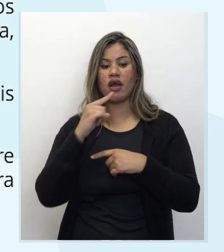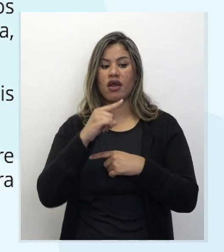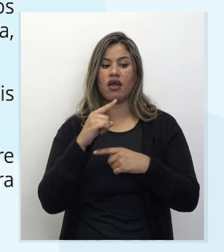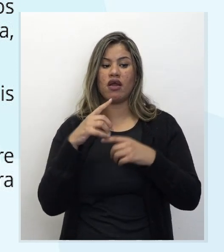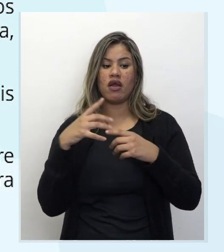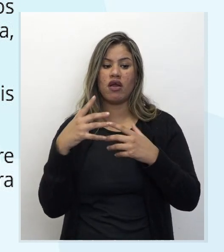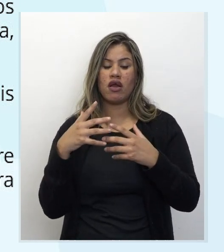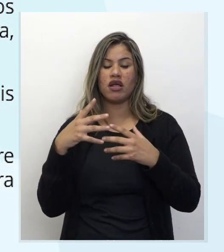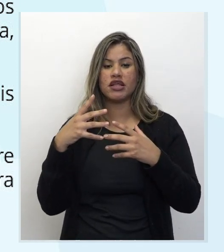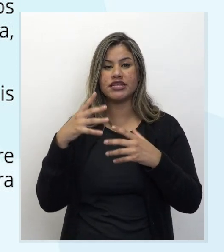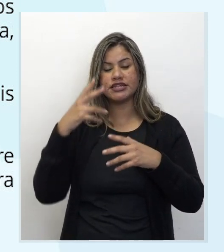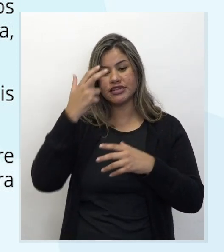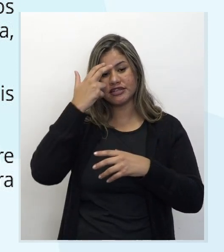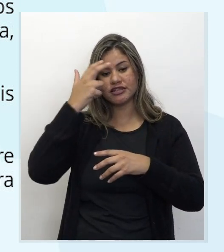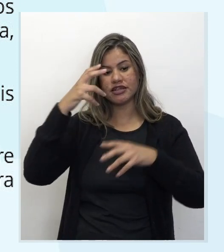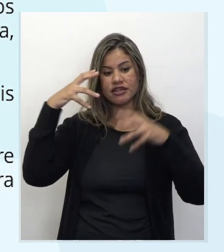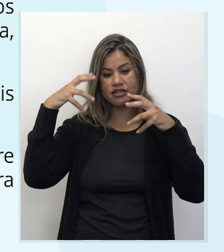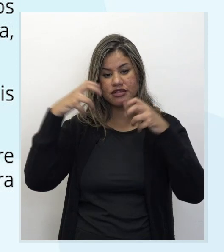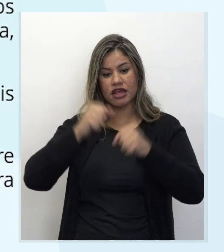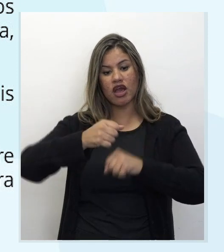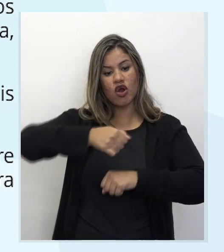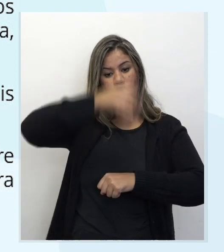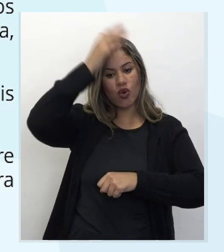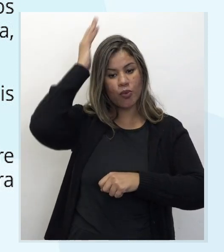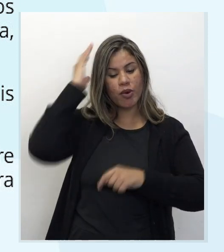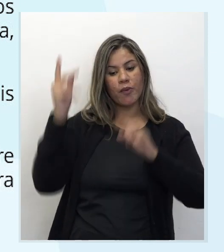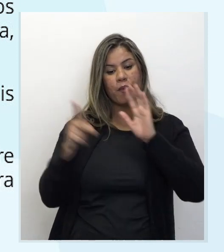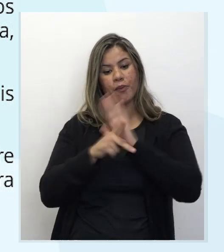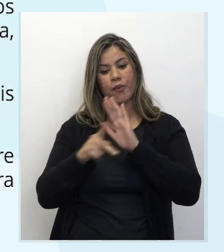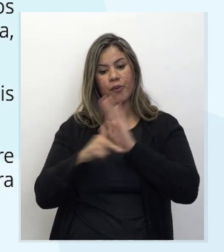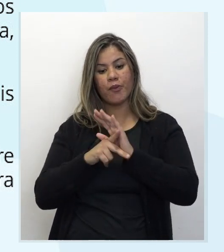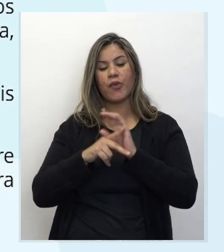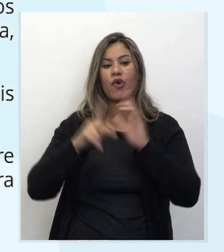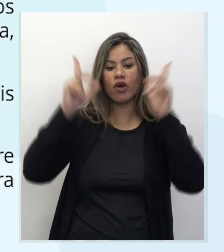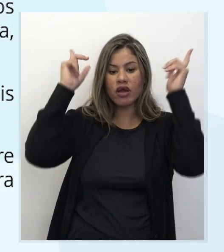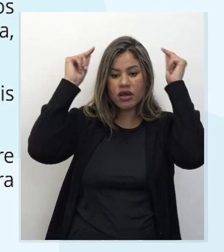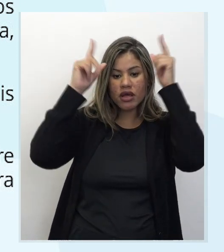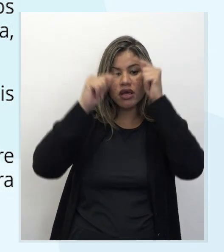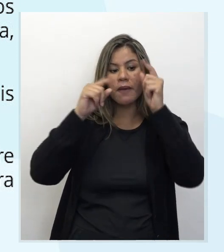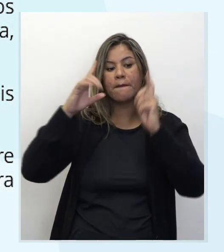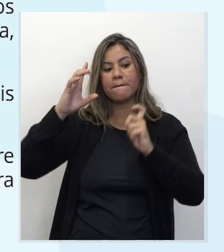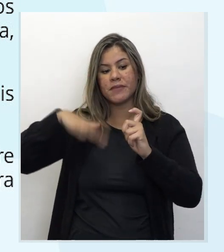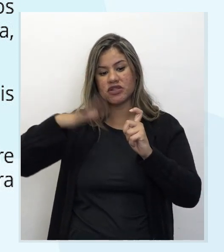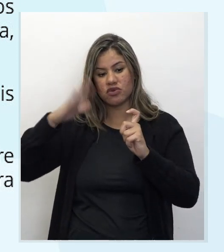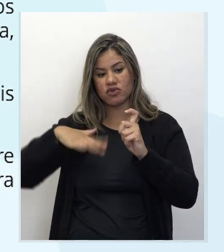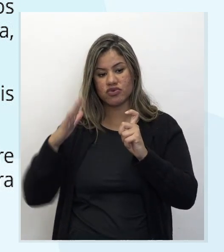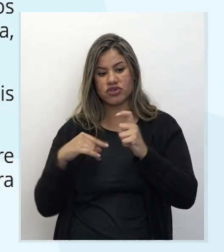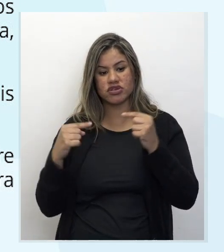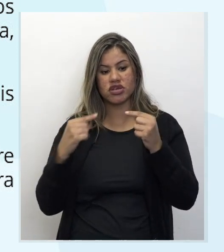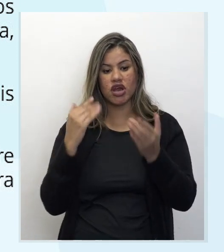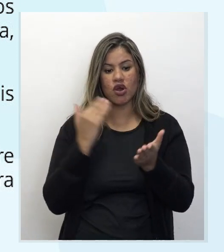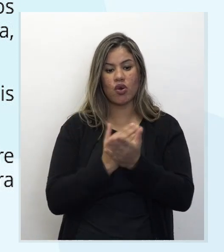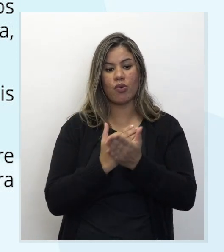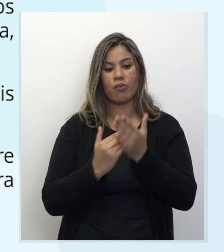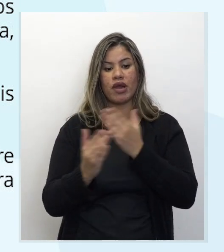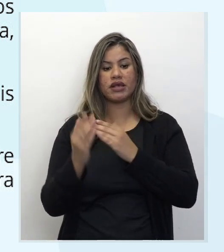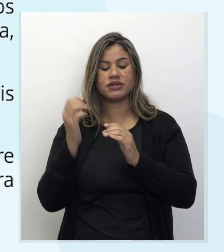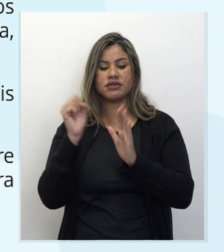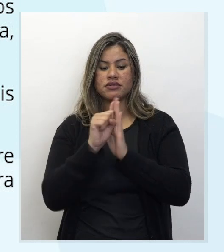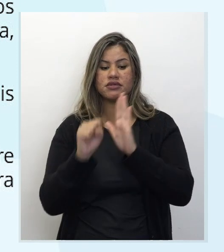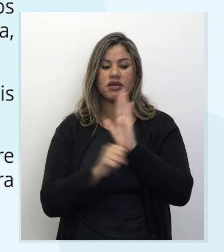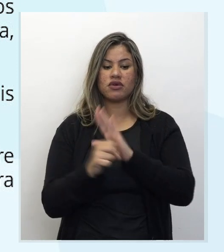dos romanos de elementos da cultura grega como a mitologia. Já já a gente vai falar disso, né? É um exemplo